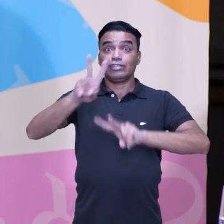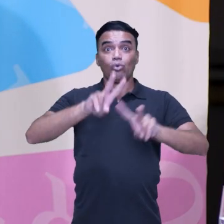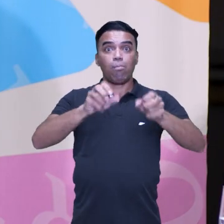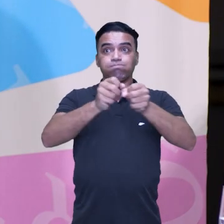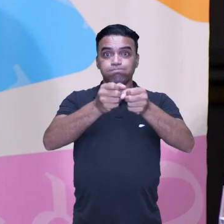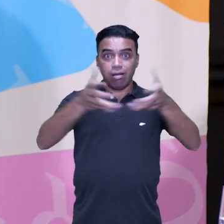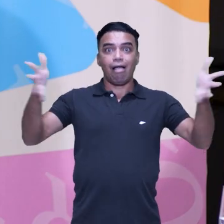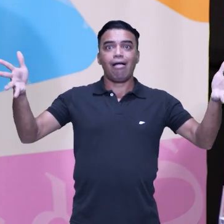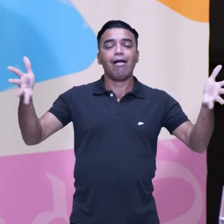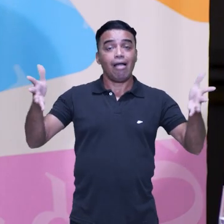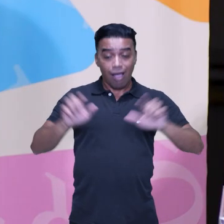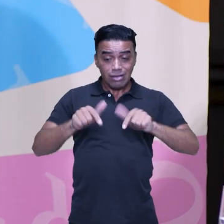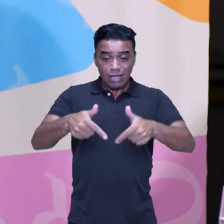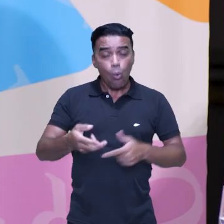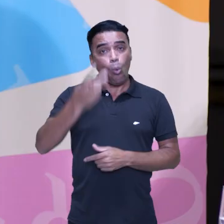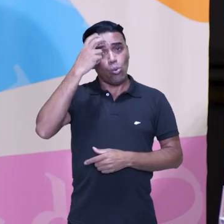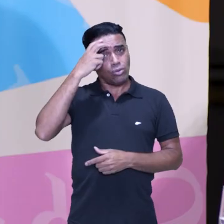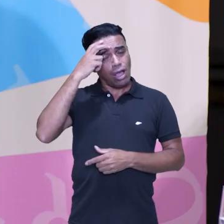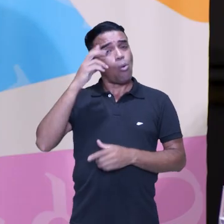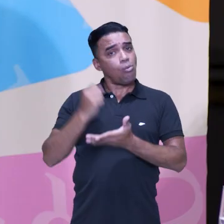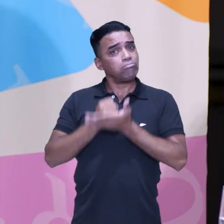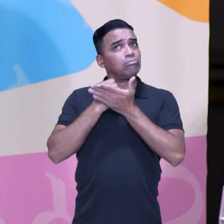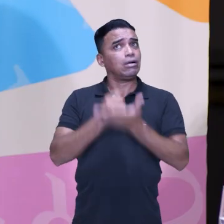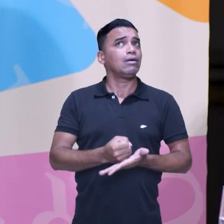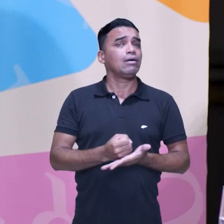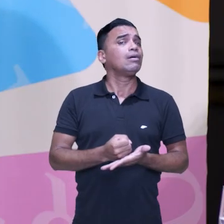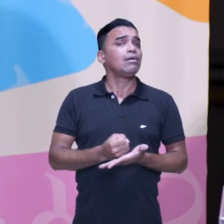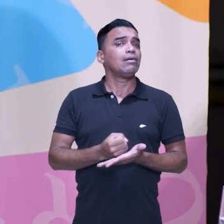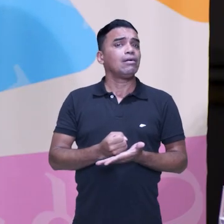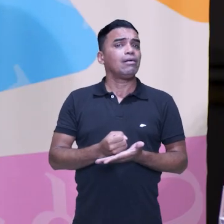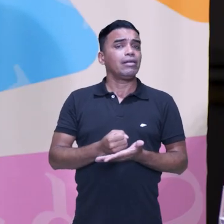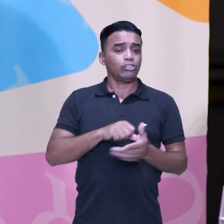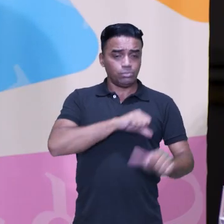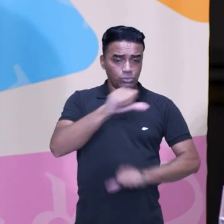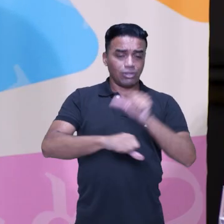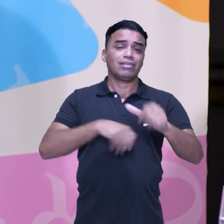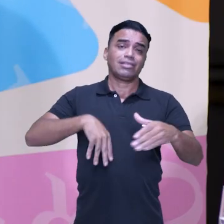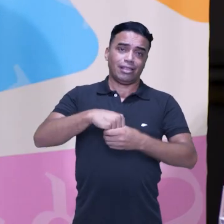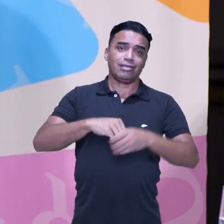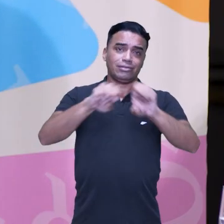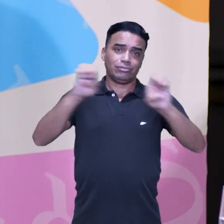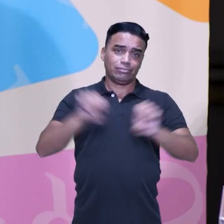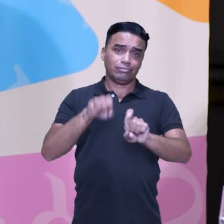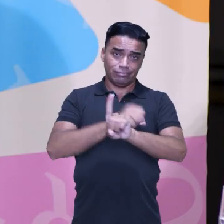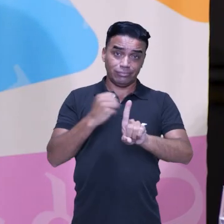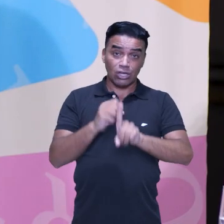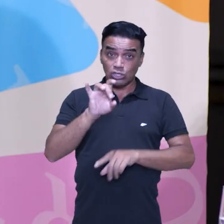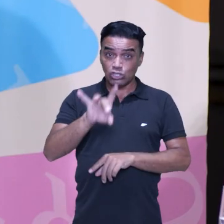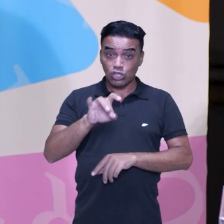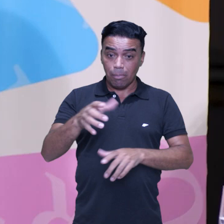acho que ações culturais, elas servem como um instrumento de transformação social, não somente